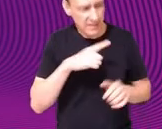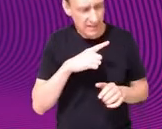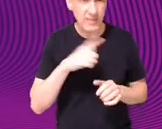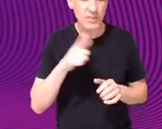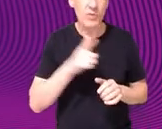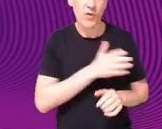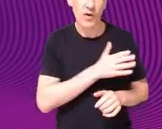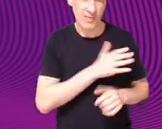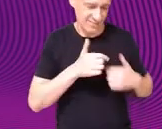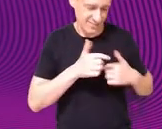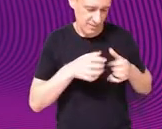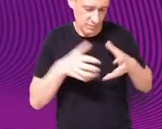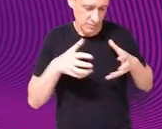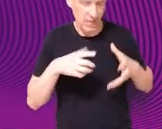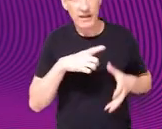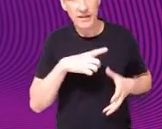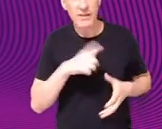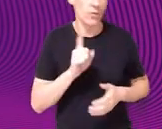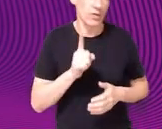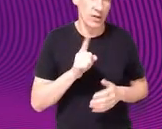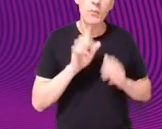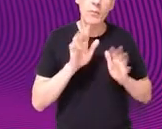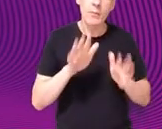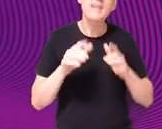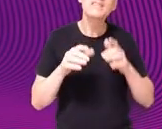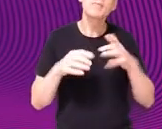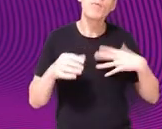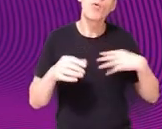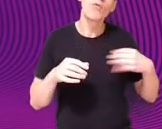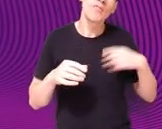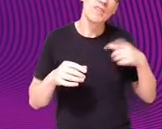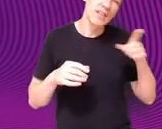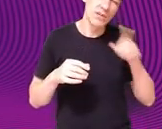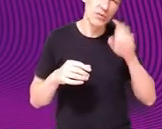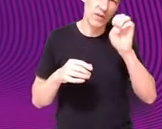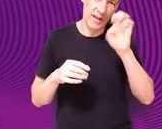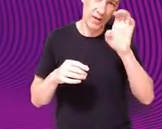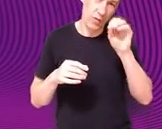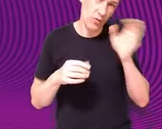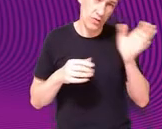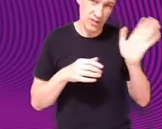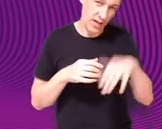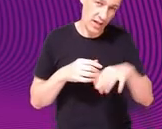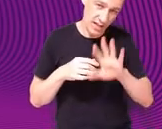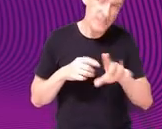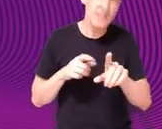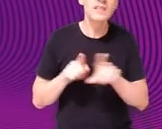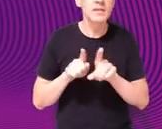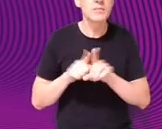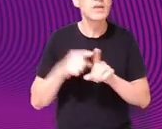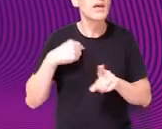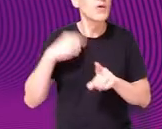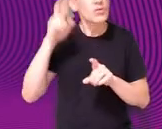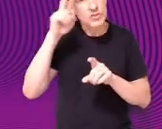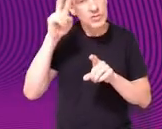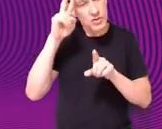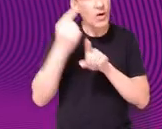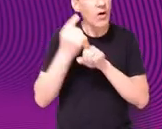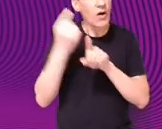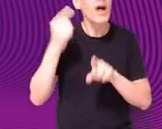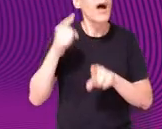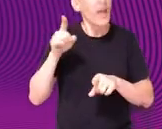com o eco do filho e com a histórico familiar, ficou claro que ela é uma portadora de um genótipo de